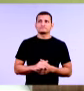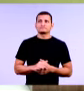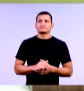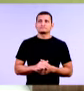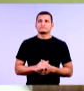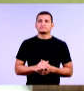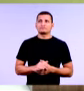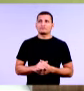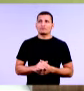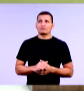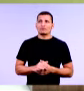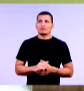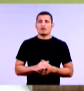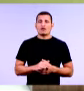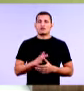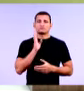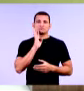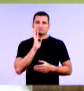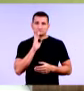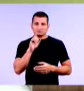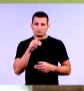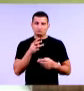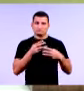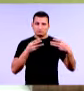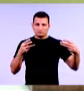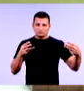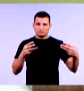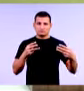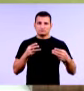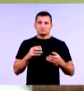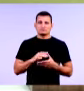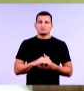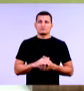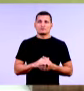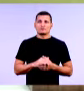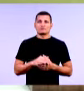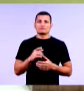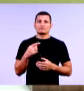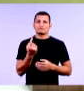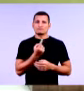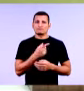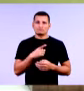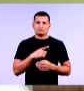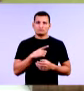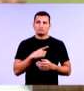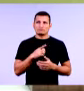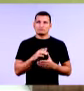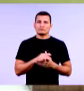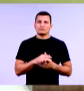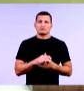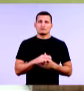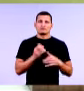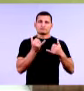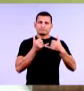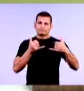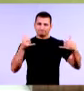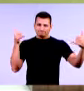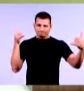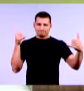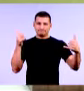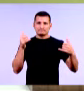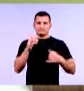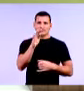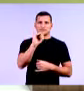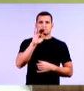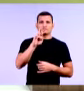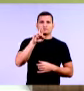o ponto legal dessa rede é o fato de que nós temos ela conformada por grandes cabos submarinos de fibras óticas